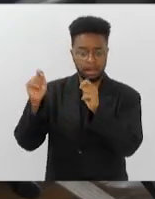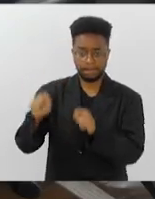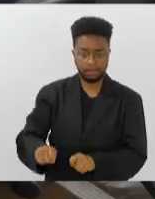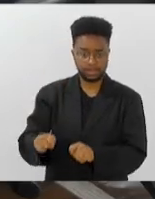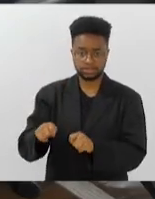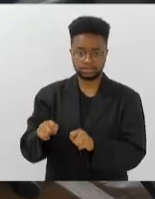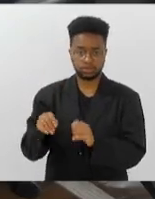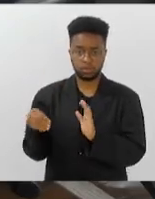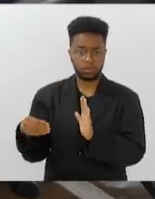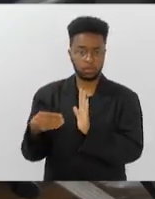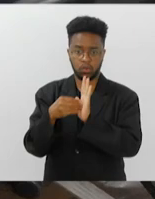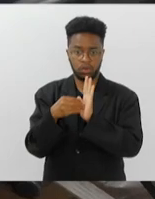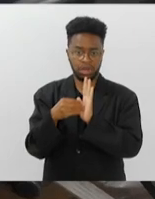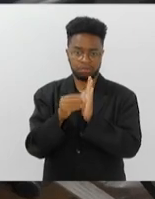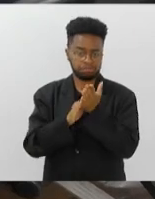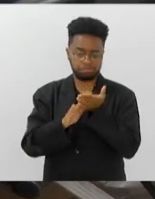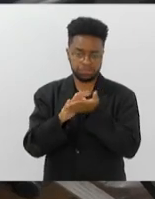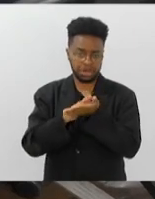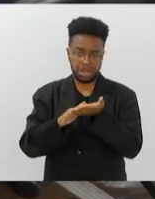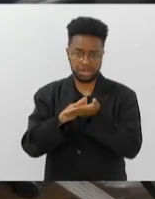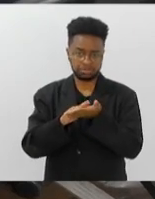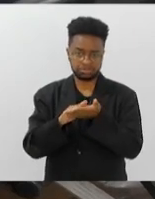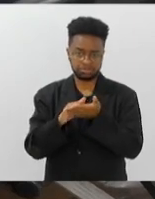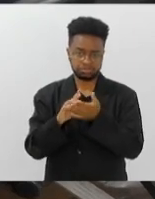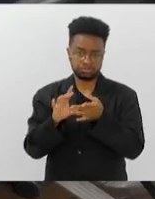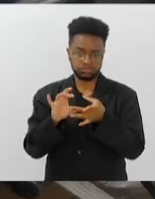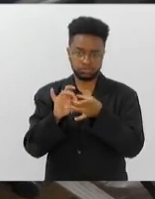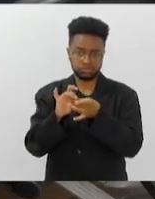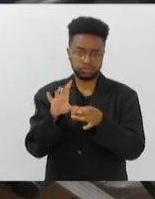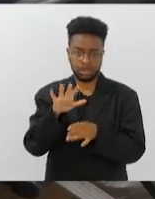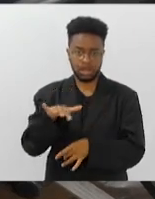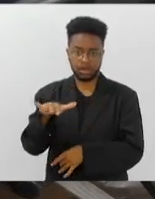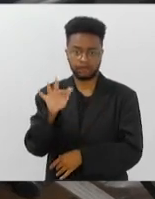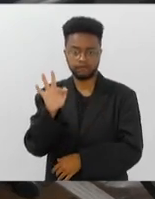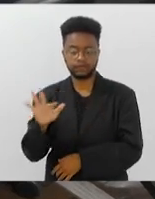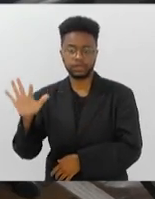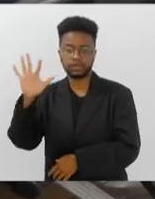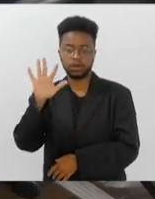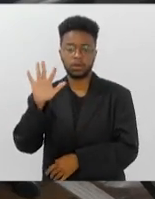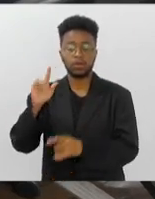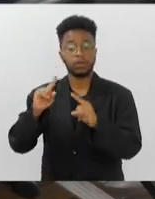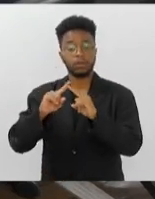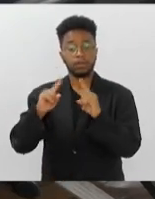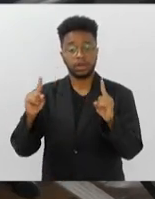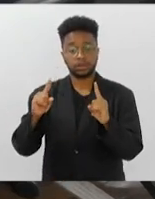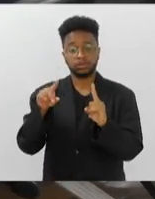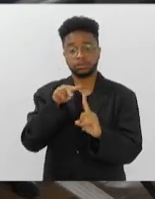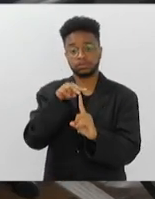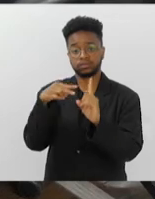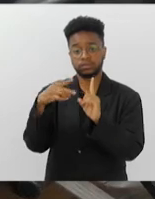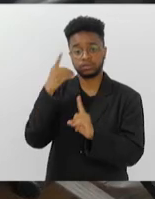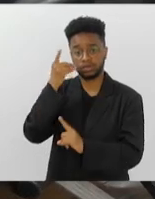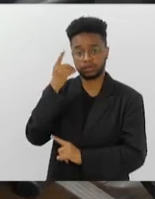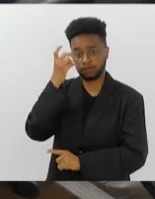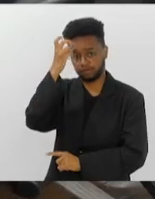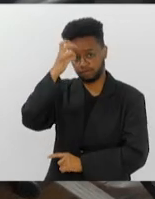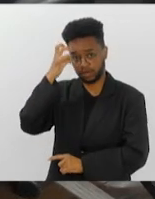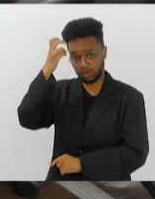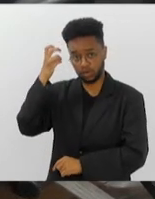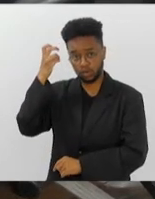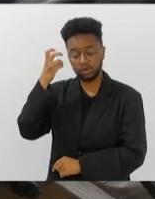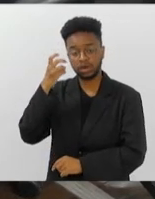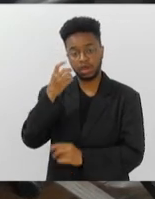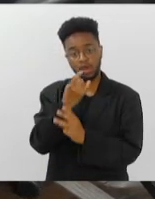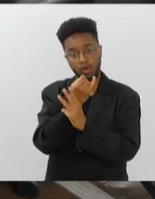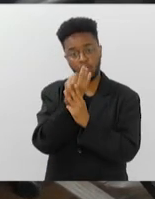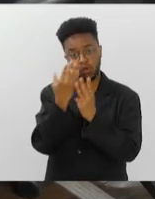nenhum gravame ou coisa parecida no âmbito federal, mas, sem dúvida nenhuma, na concepção da deputada Verônica, a UF é